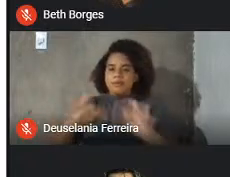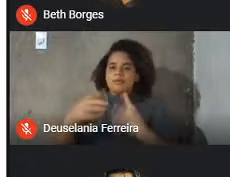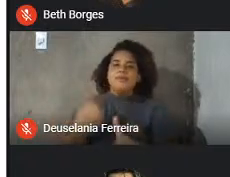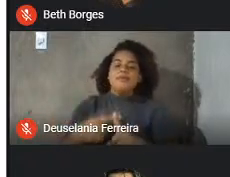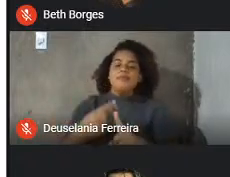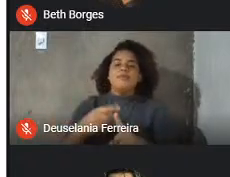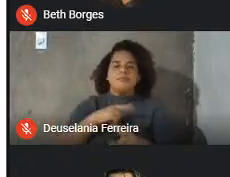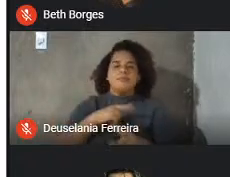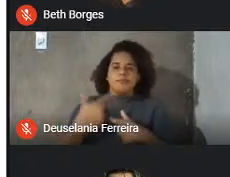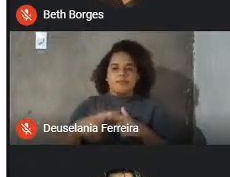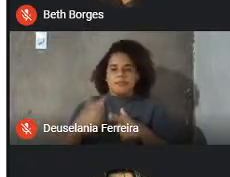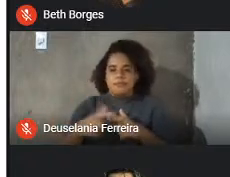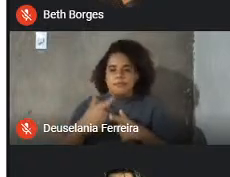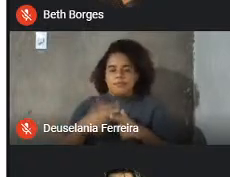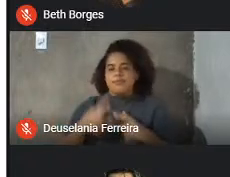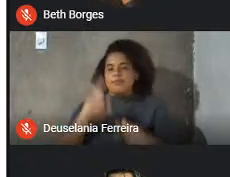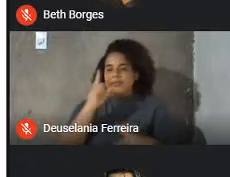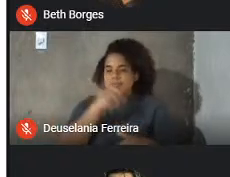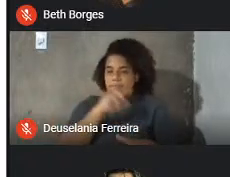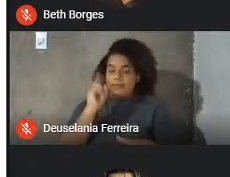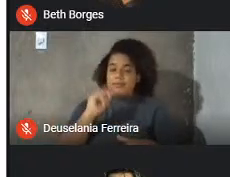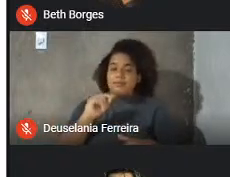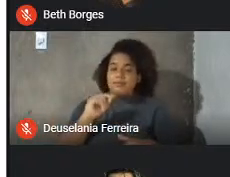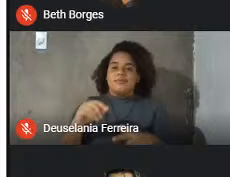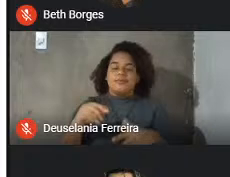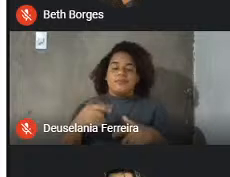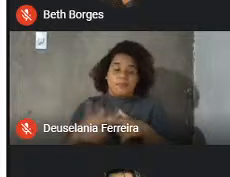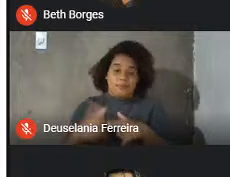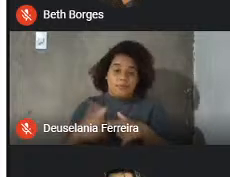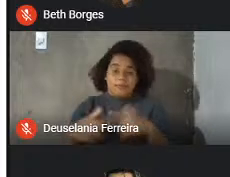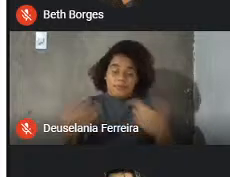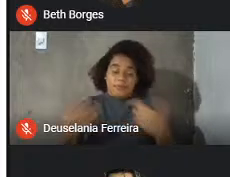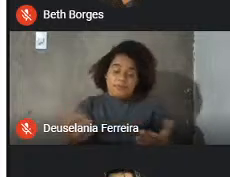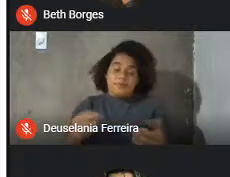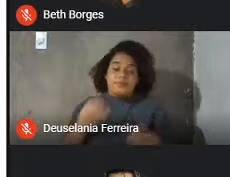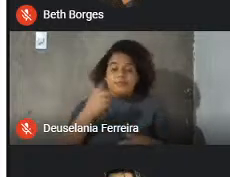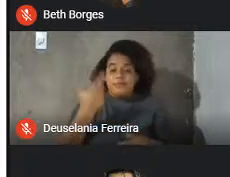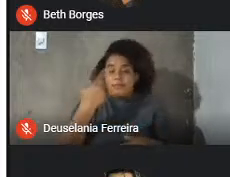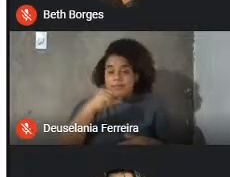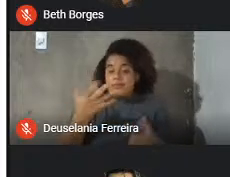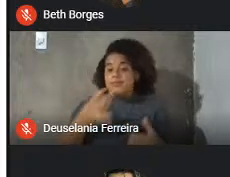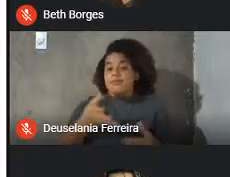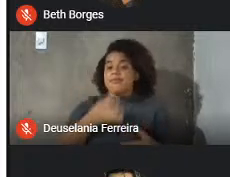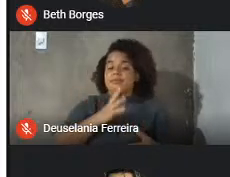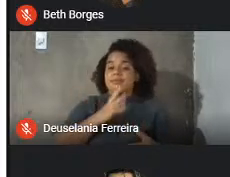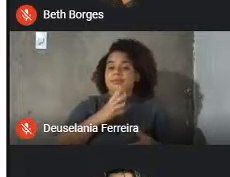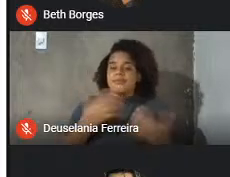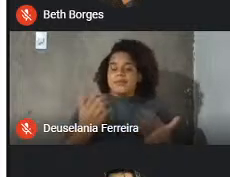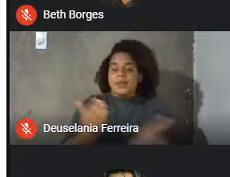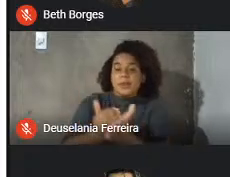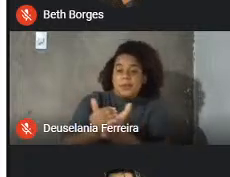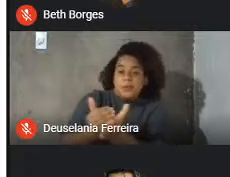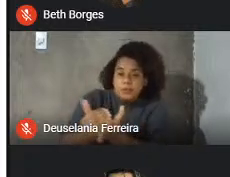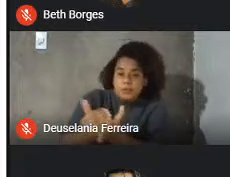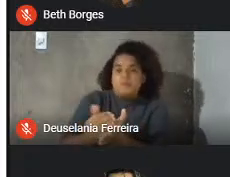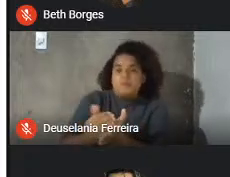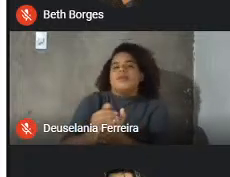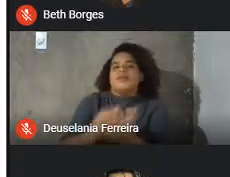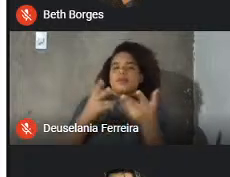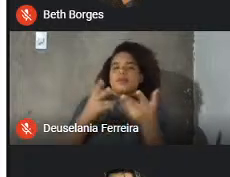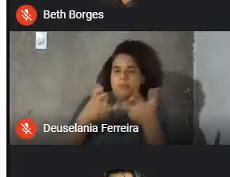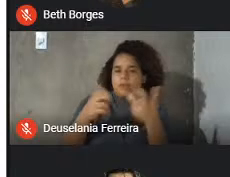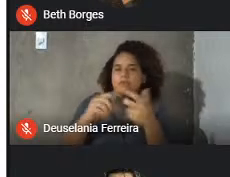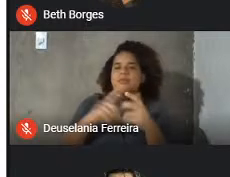dando uma falha de microfonia, tá? No início, acredito que até no meio deu, que eu tive que desativar